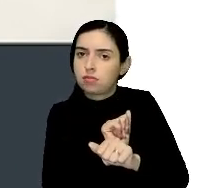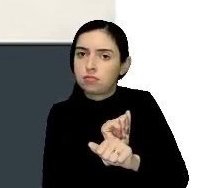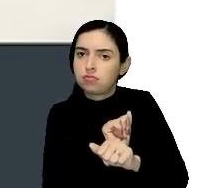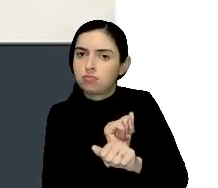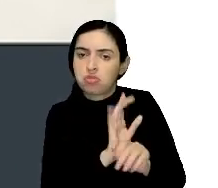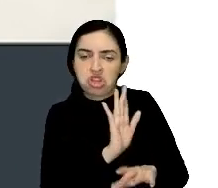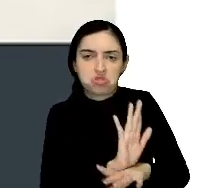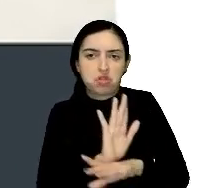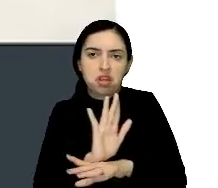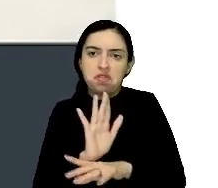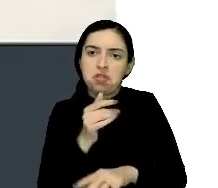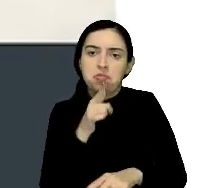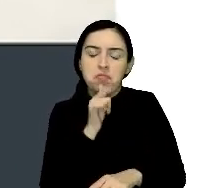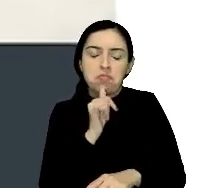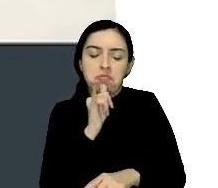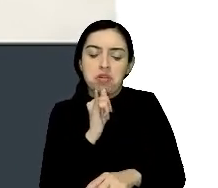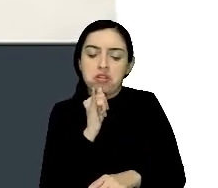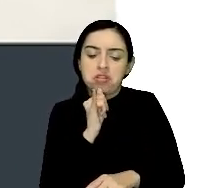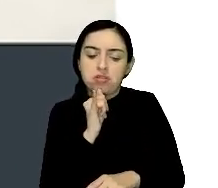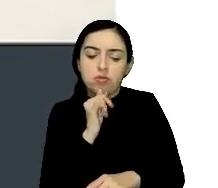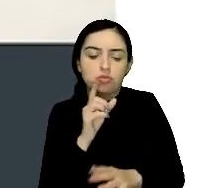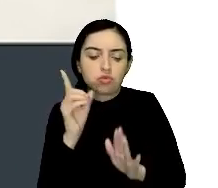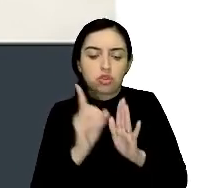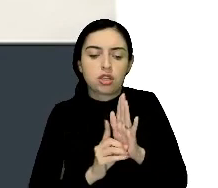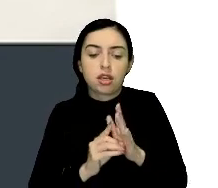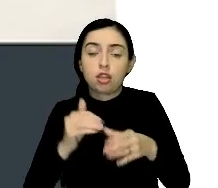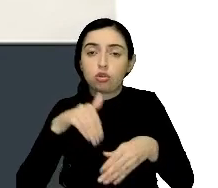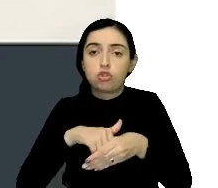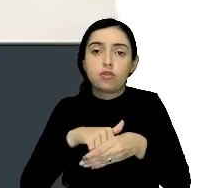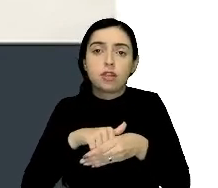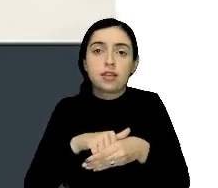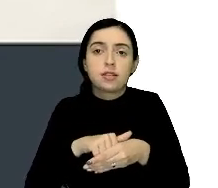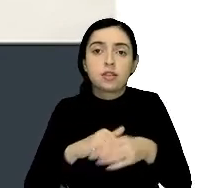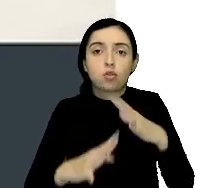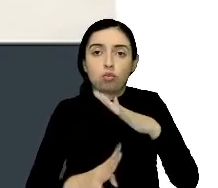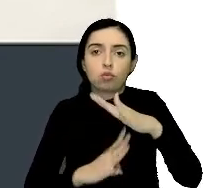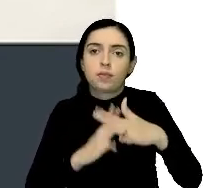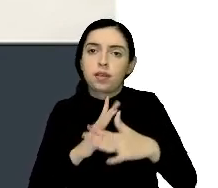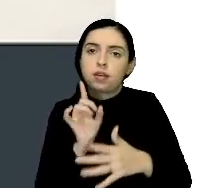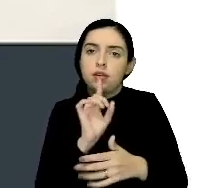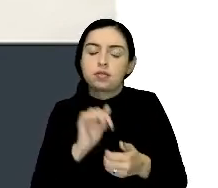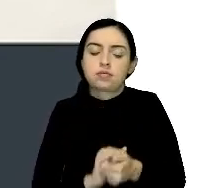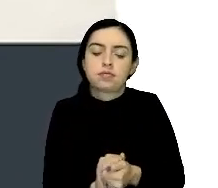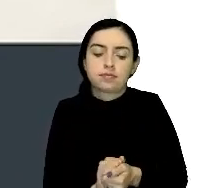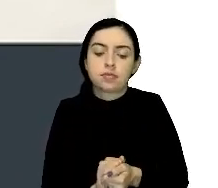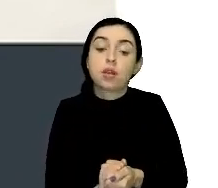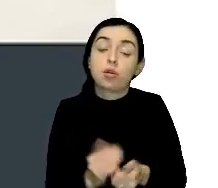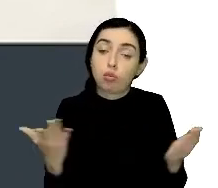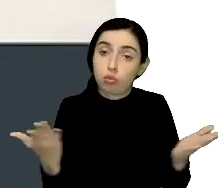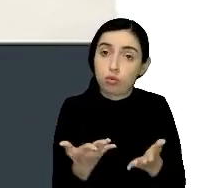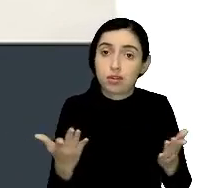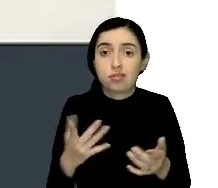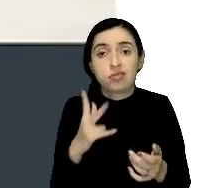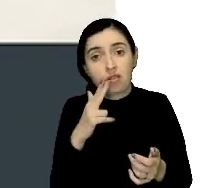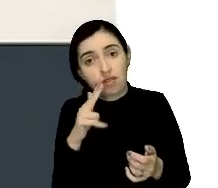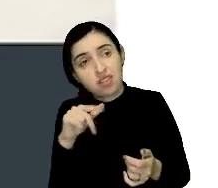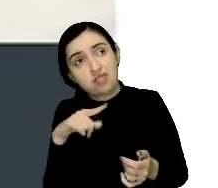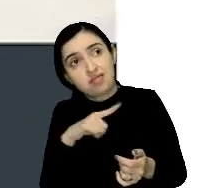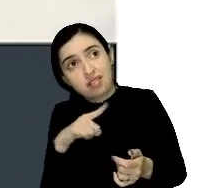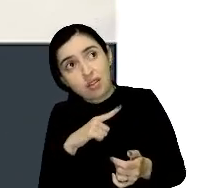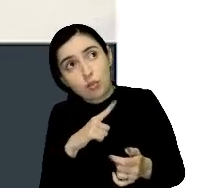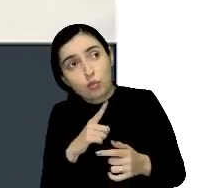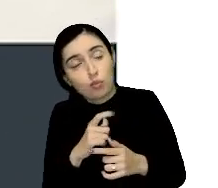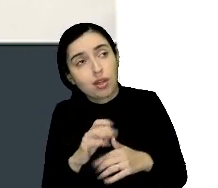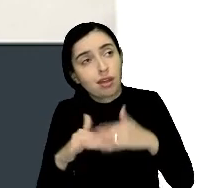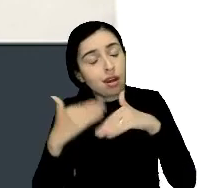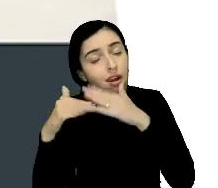exemplo, você não tinha o direito de manifestação política do migrante. E, aliás, eu digo até hoje que talvez a gente tenha ainda um grande